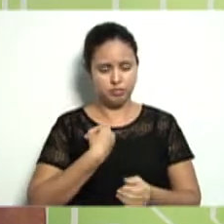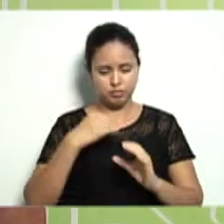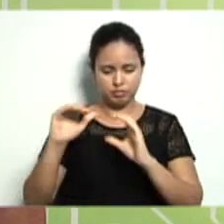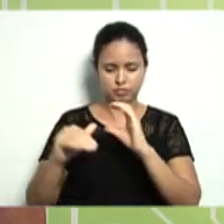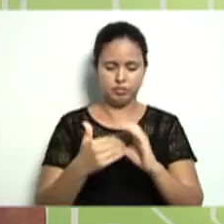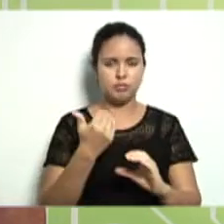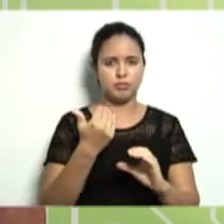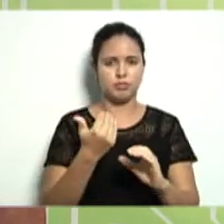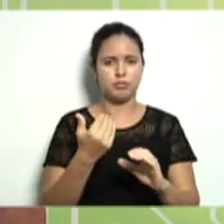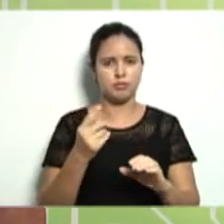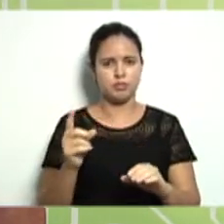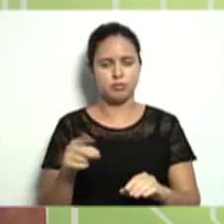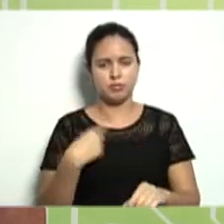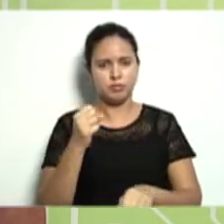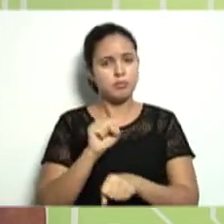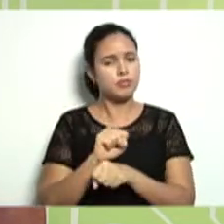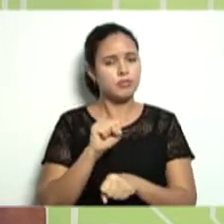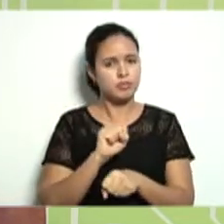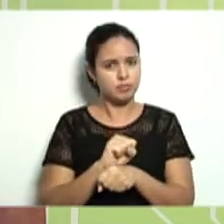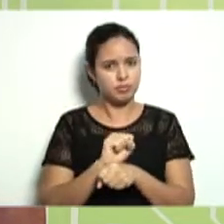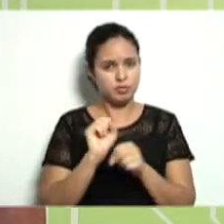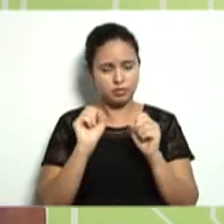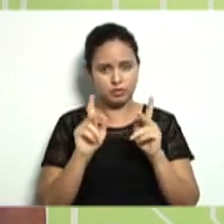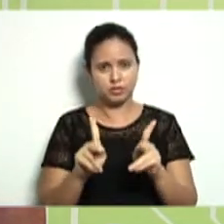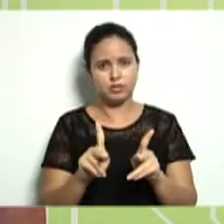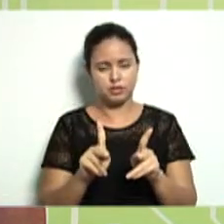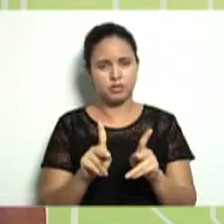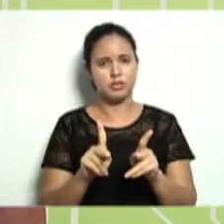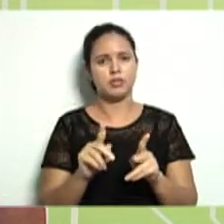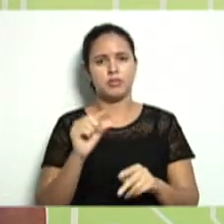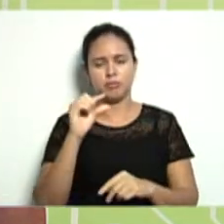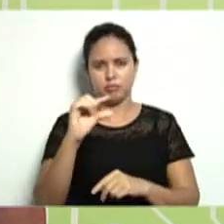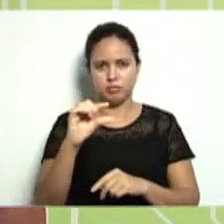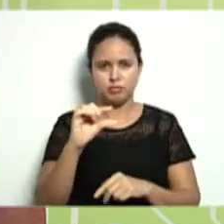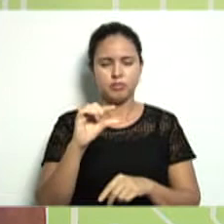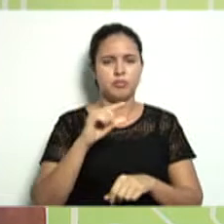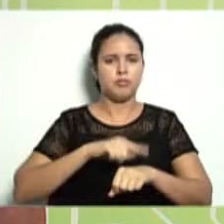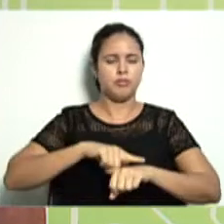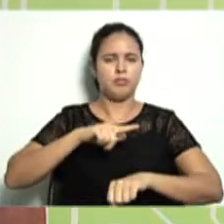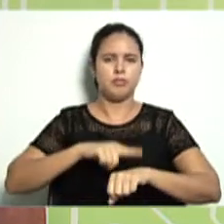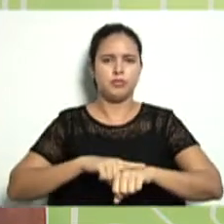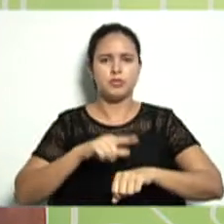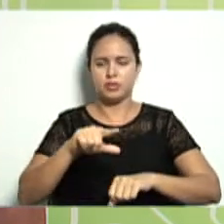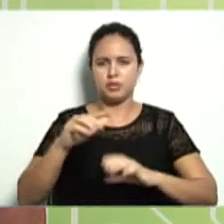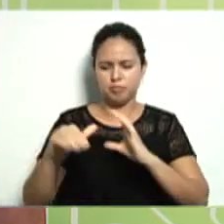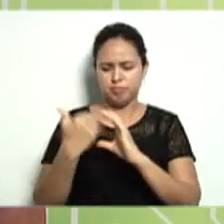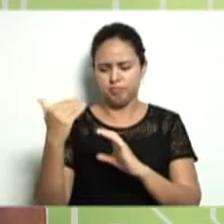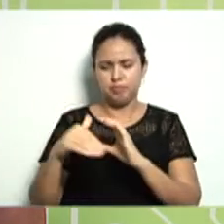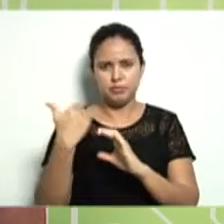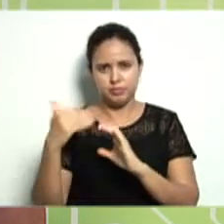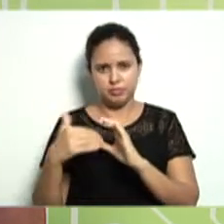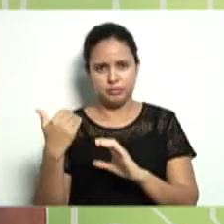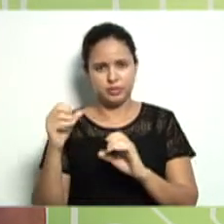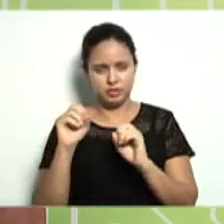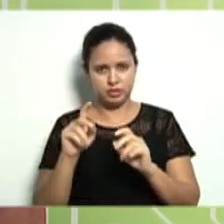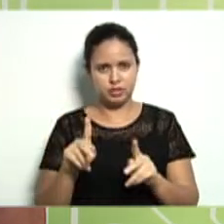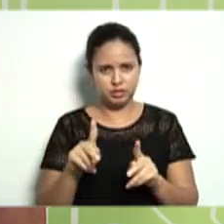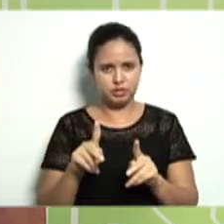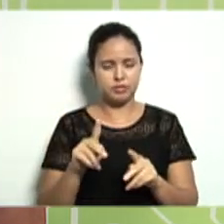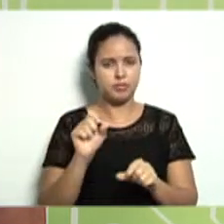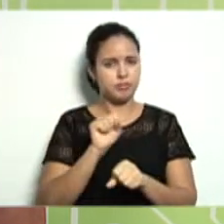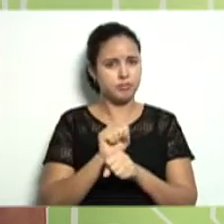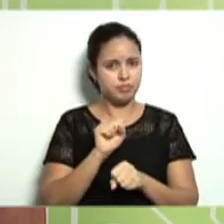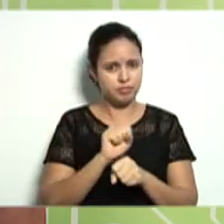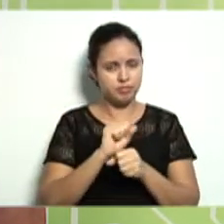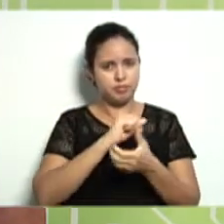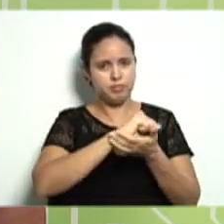e estamos aguardando as respostas. Esse foi mais um tempinho aí para vocês participarem aqui conosco